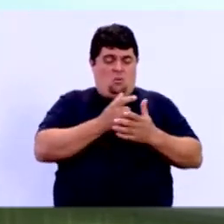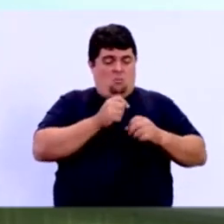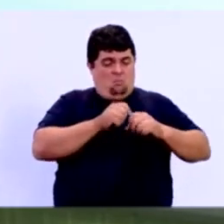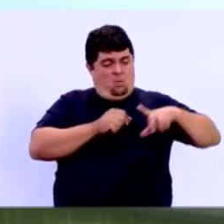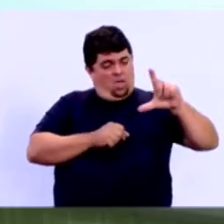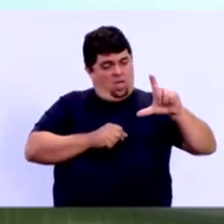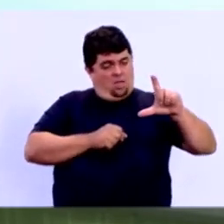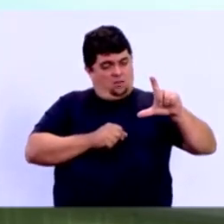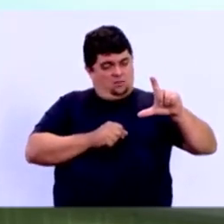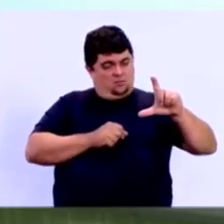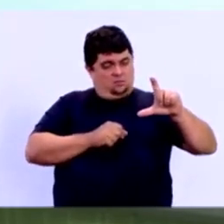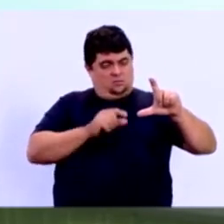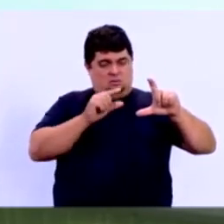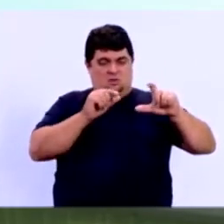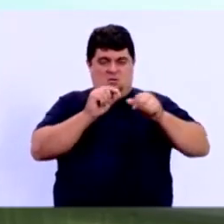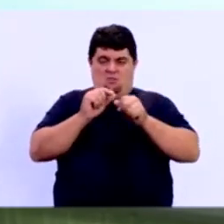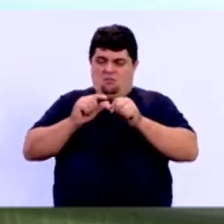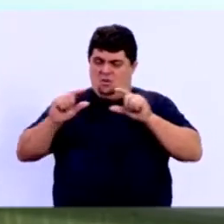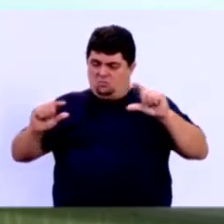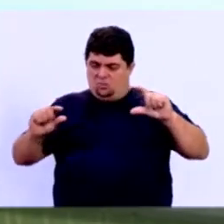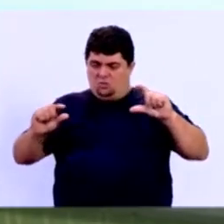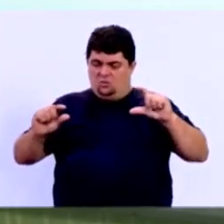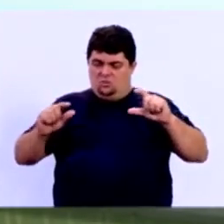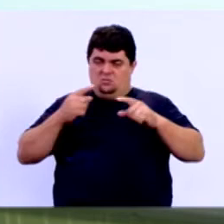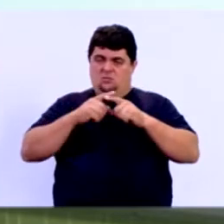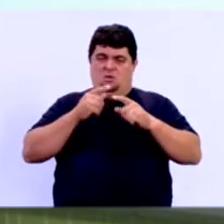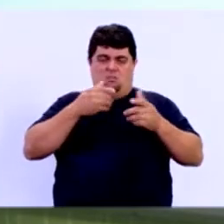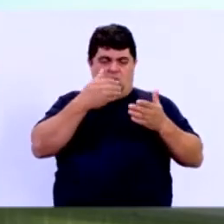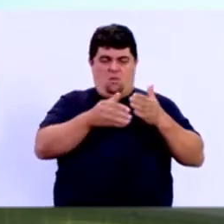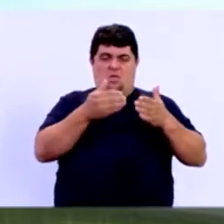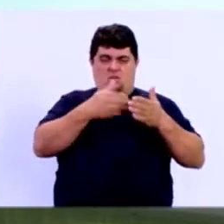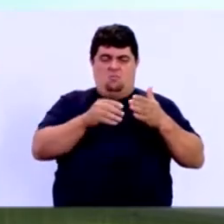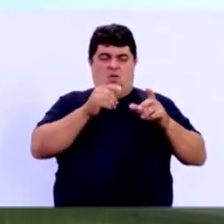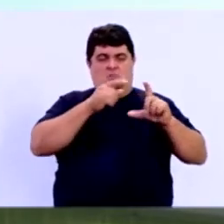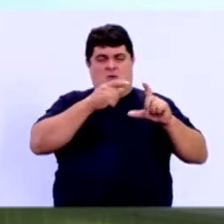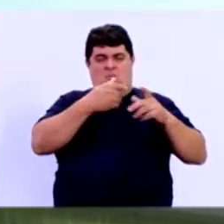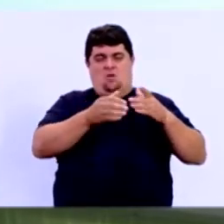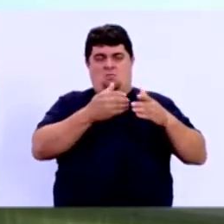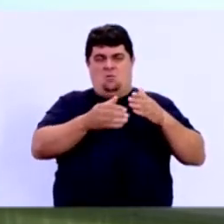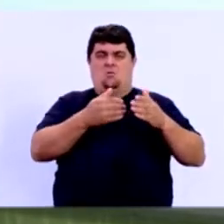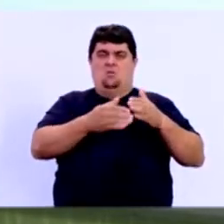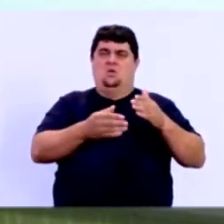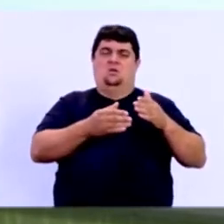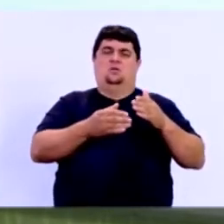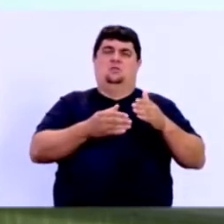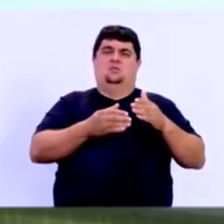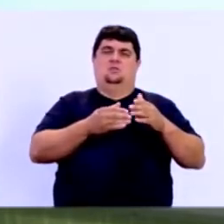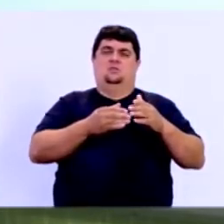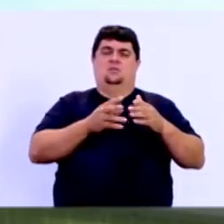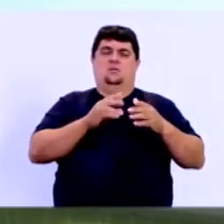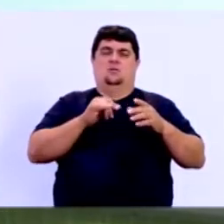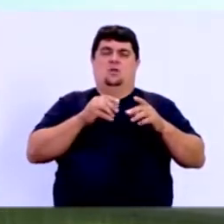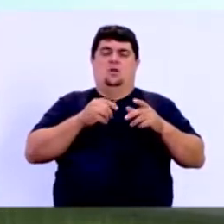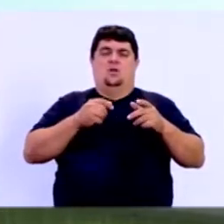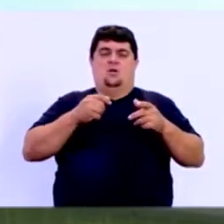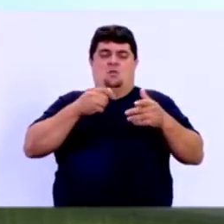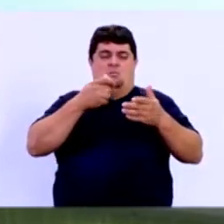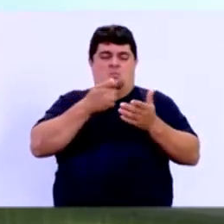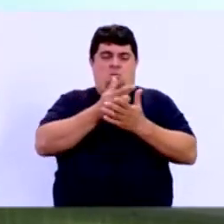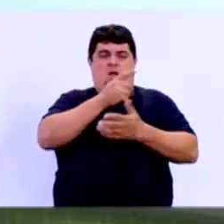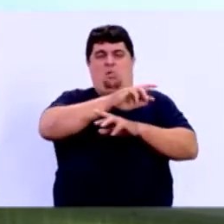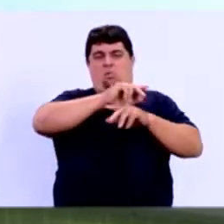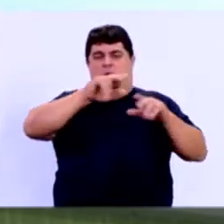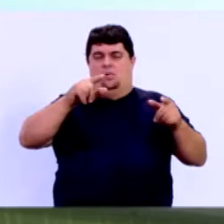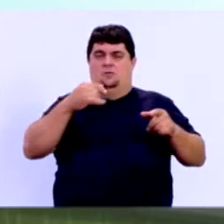muito insumo, você pode perdê-los por depreciação e você vai ter um alto custo operacional.